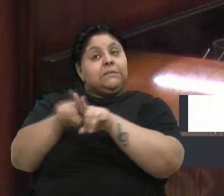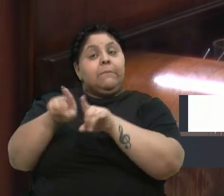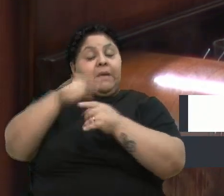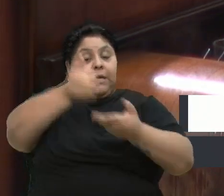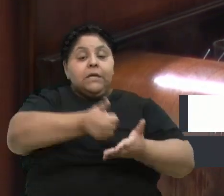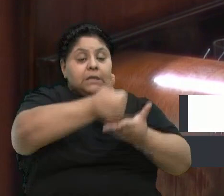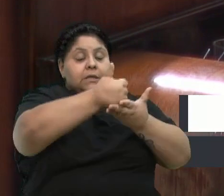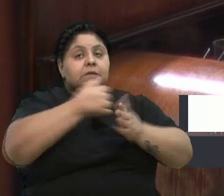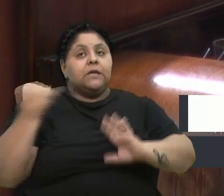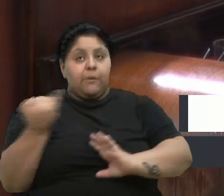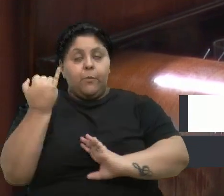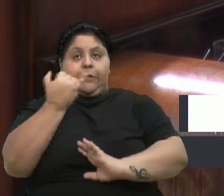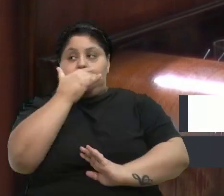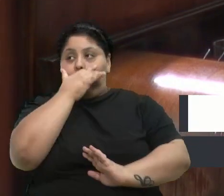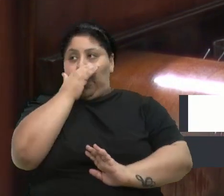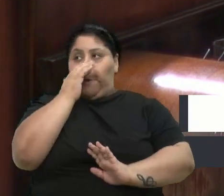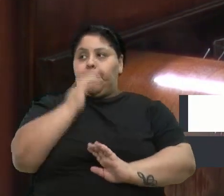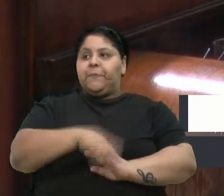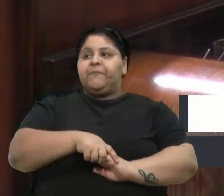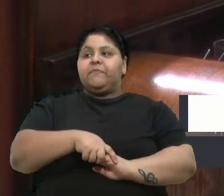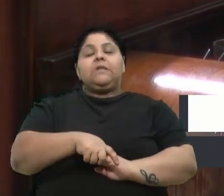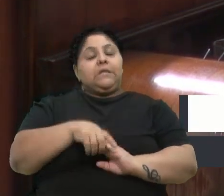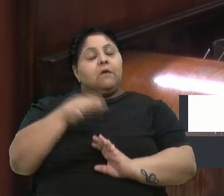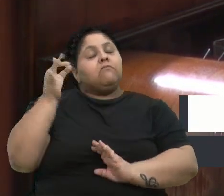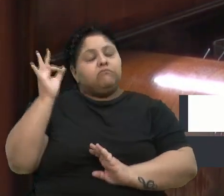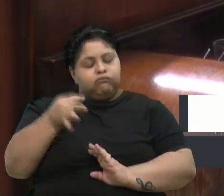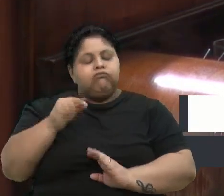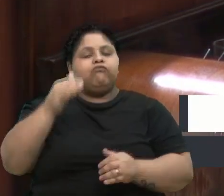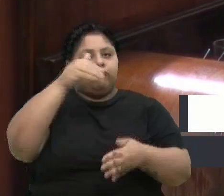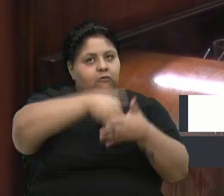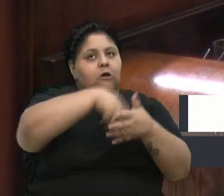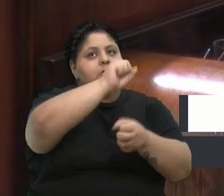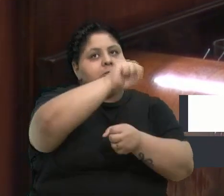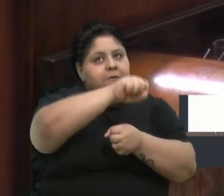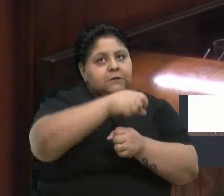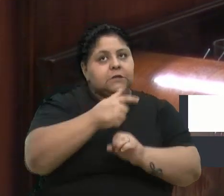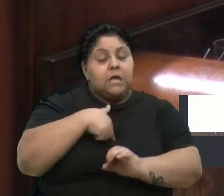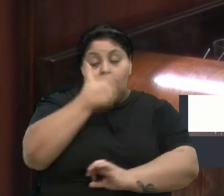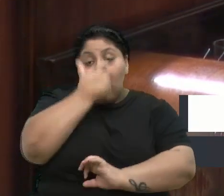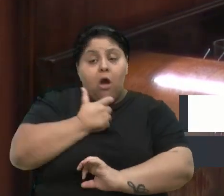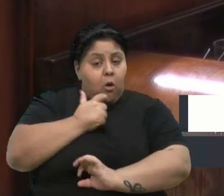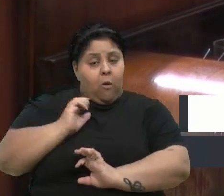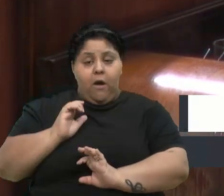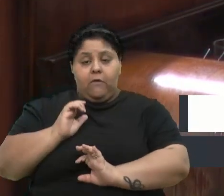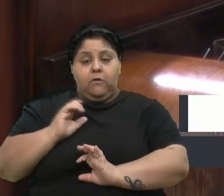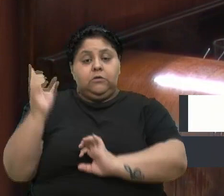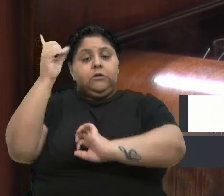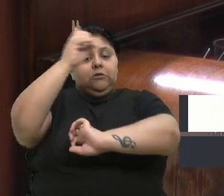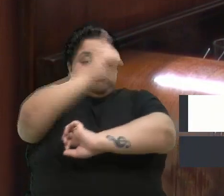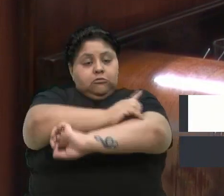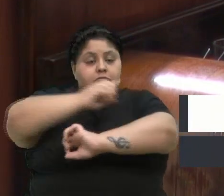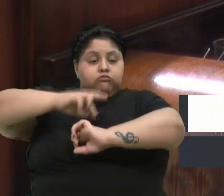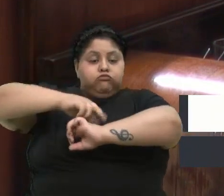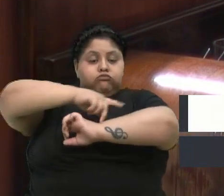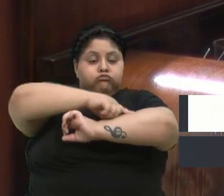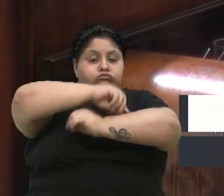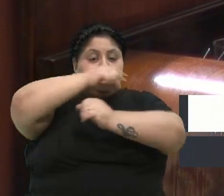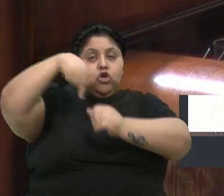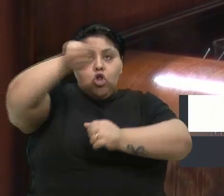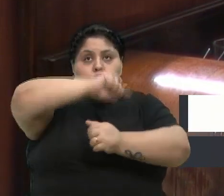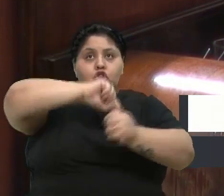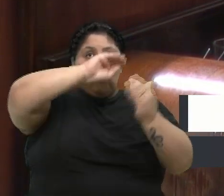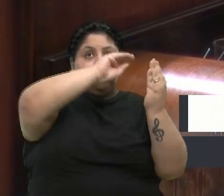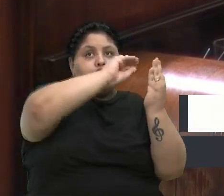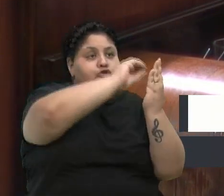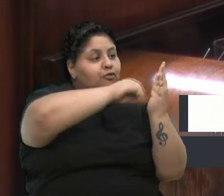que é importantíssimo. Então, com certeza, voto favorável. Acho que o fato de a caminhada estar no nosso calendário oficial dá